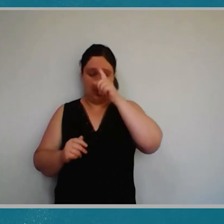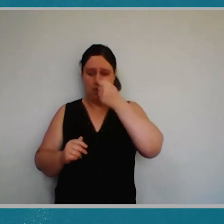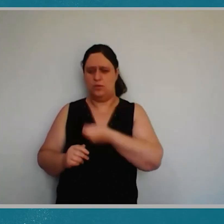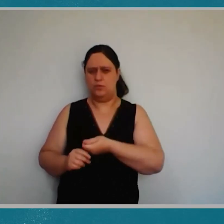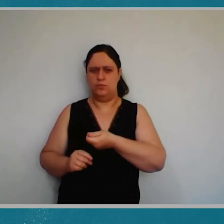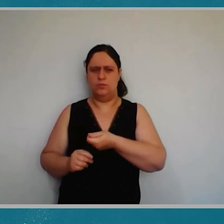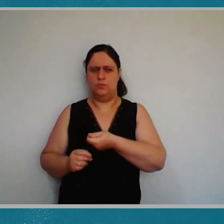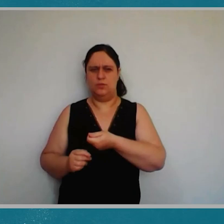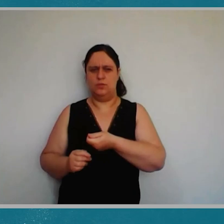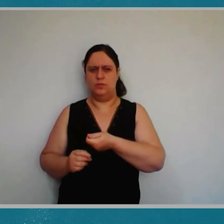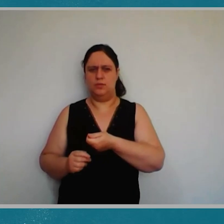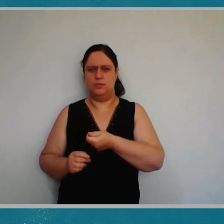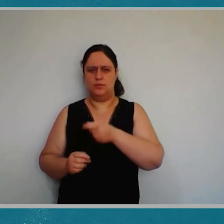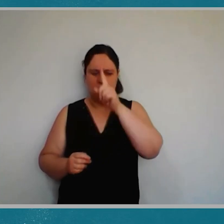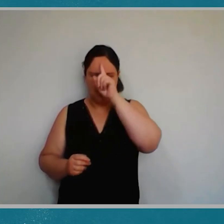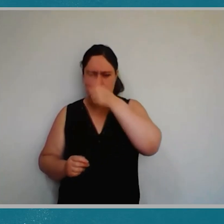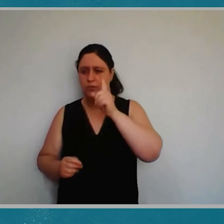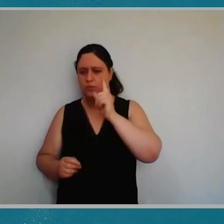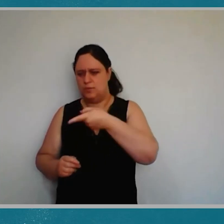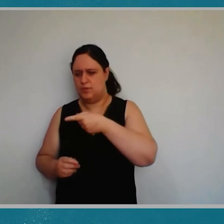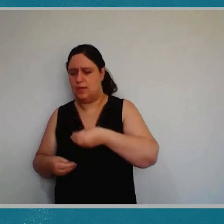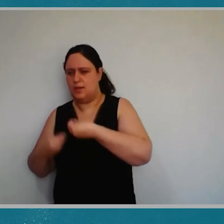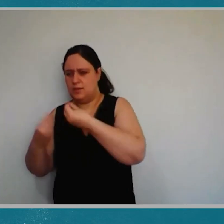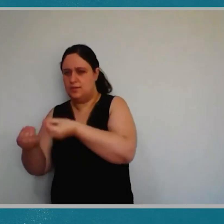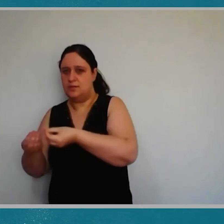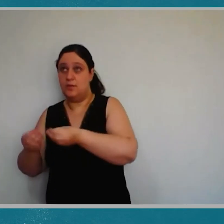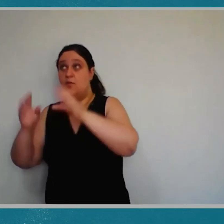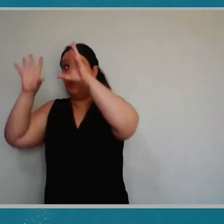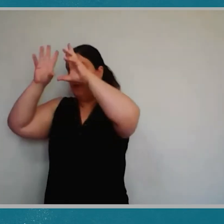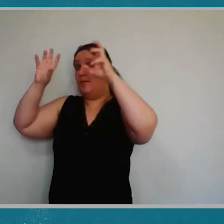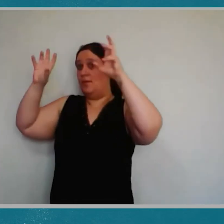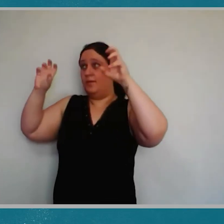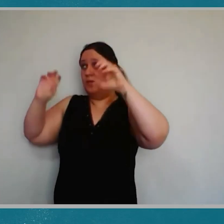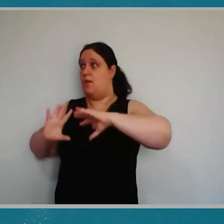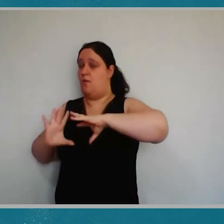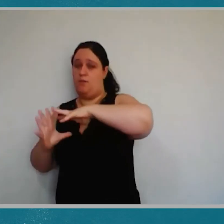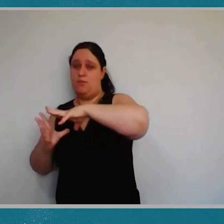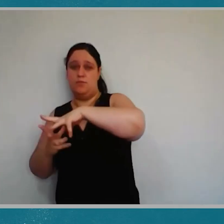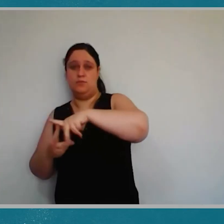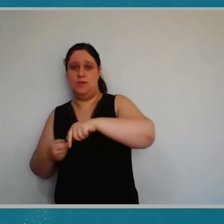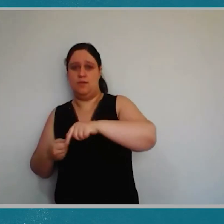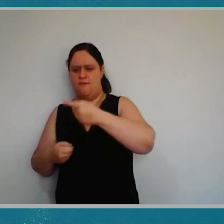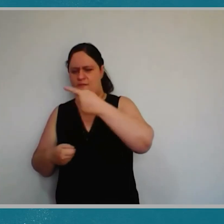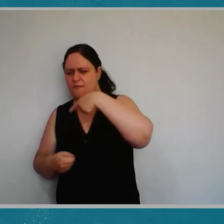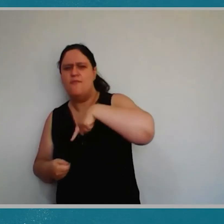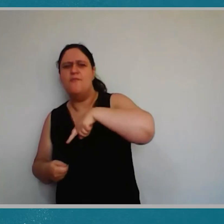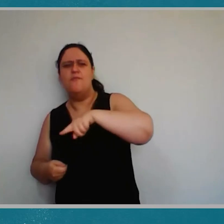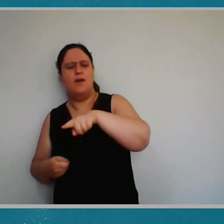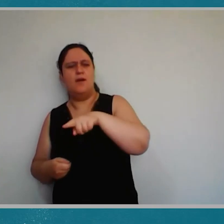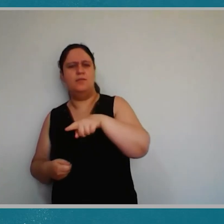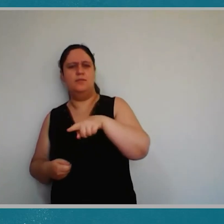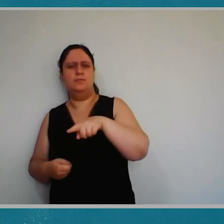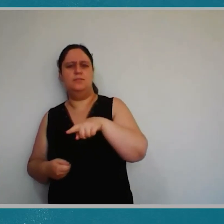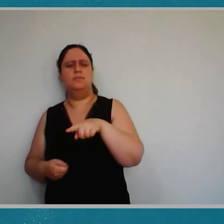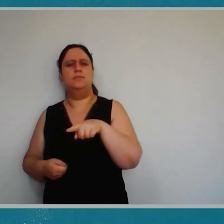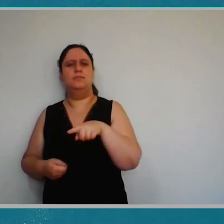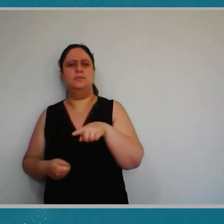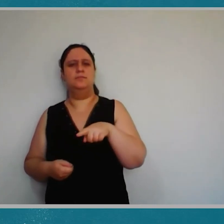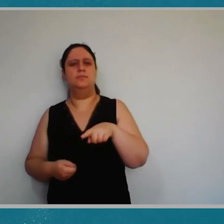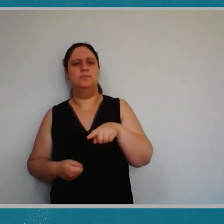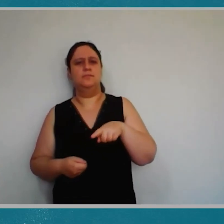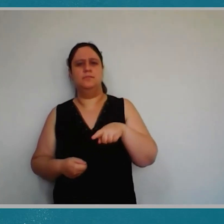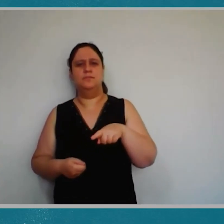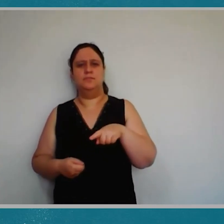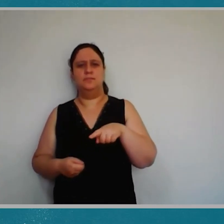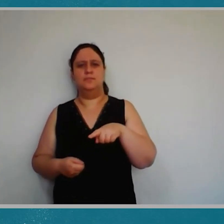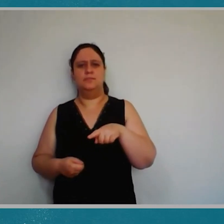dada no céu e na terra. Ide, portanto, ide, fazei discípulos